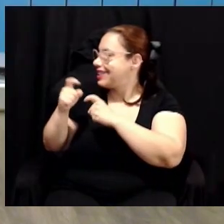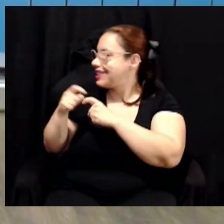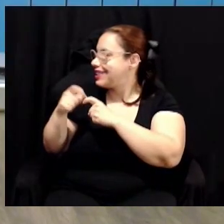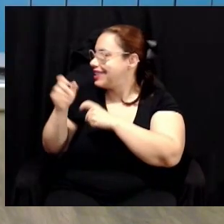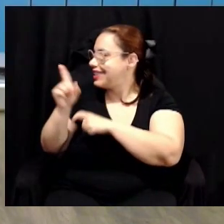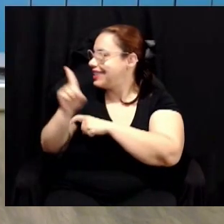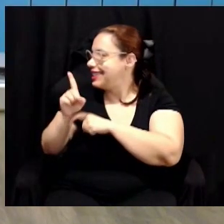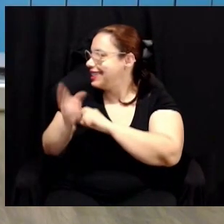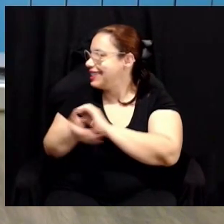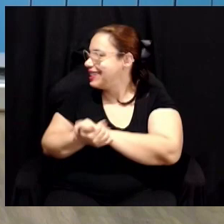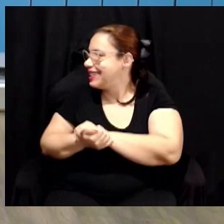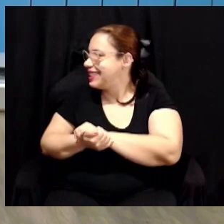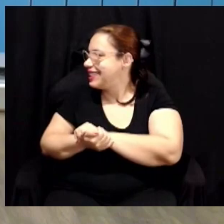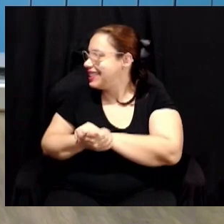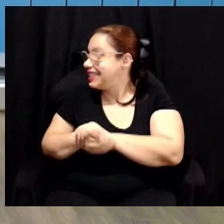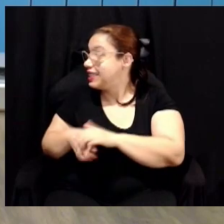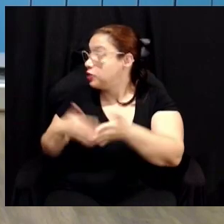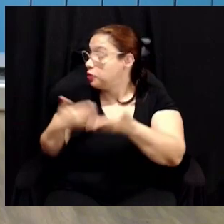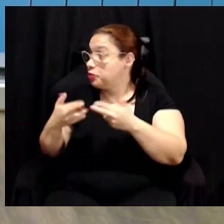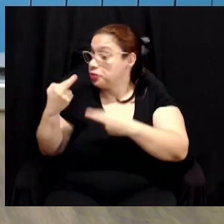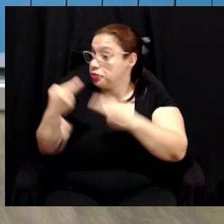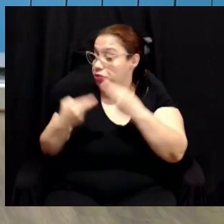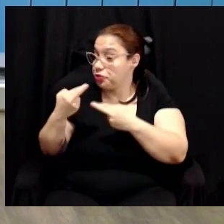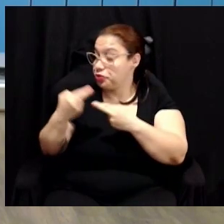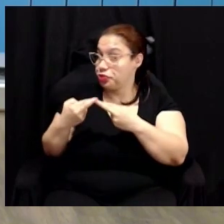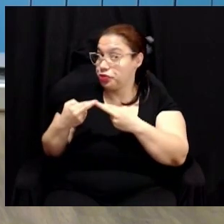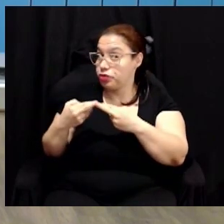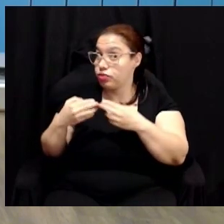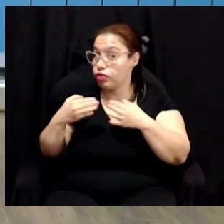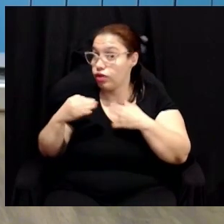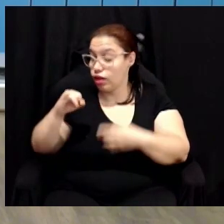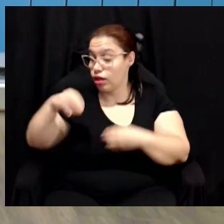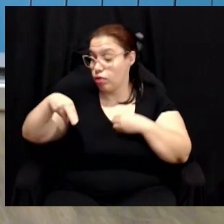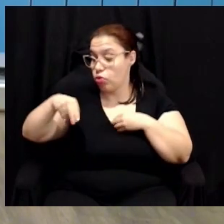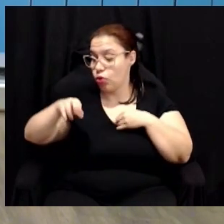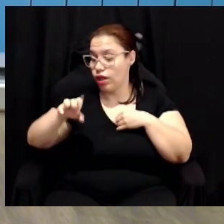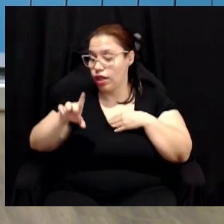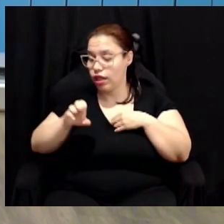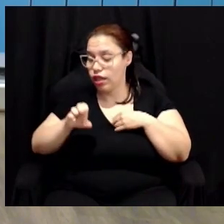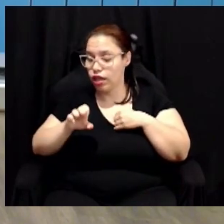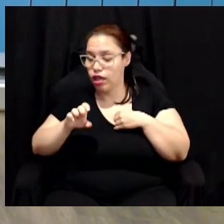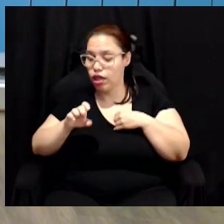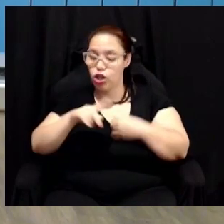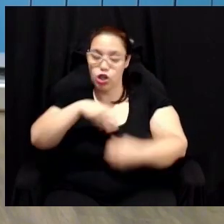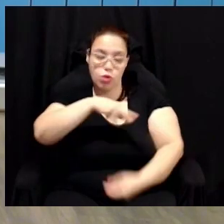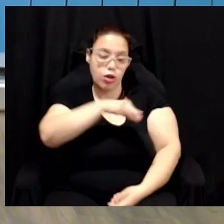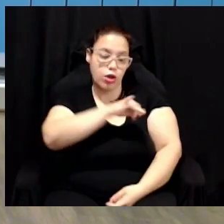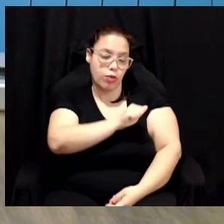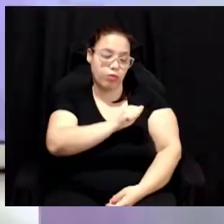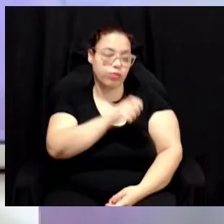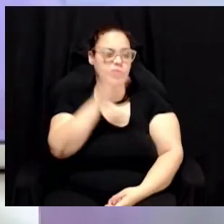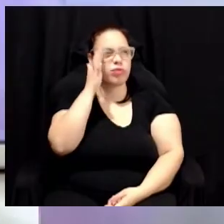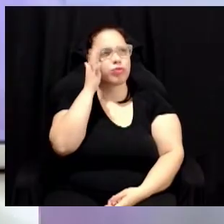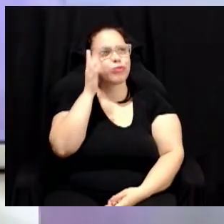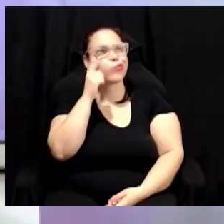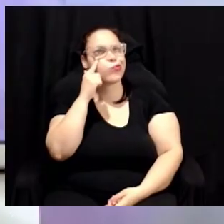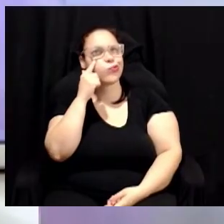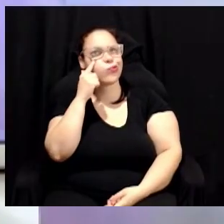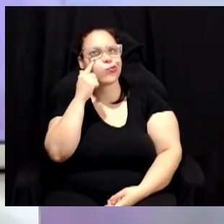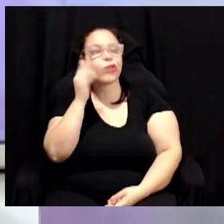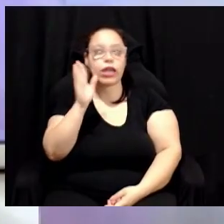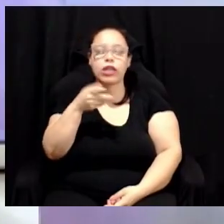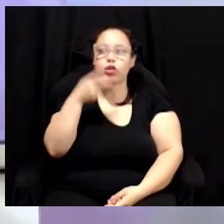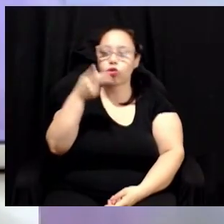explicar primeiro, então, qual que é a relação entre imunidade e menopausa? Bom, você ali já deu uma breve